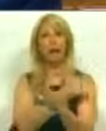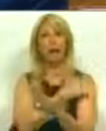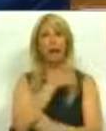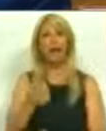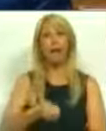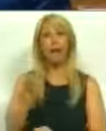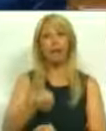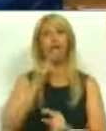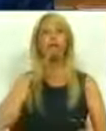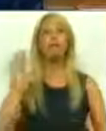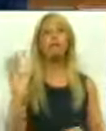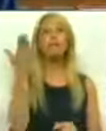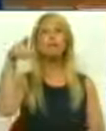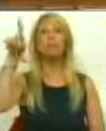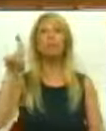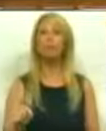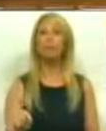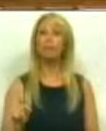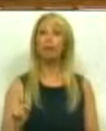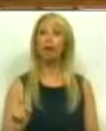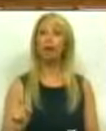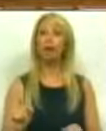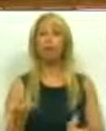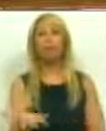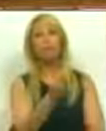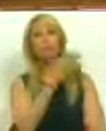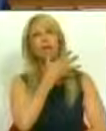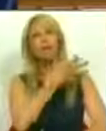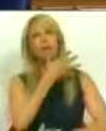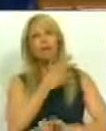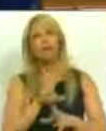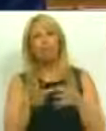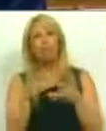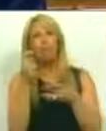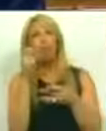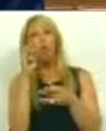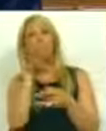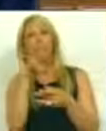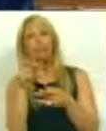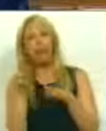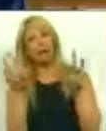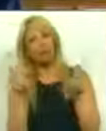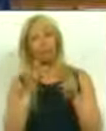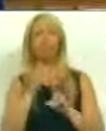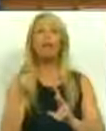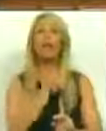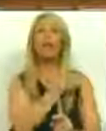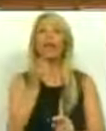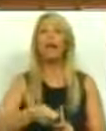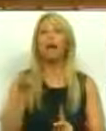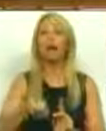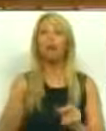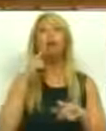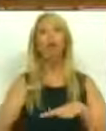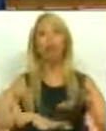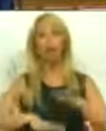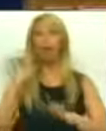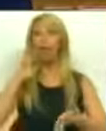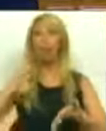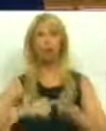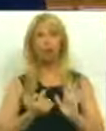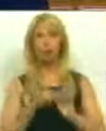é, sobretudo, também a muito desejada bolsa de arrendamento que é feita, e isto é fundamental, sem custos para